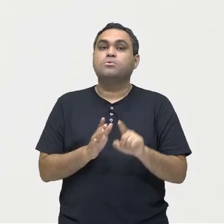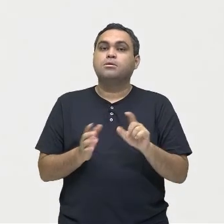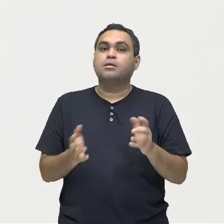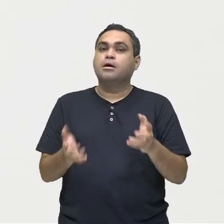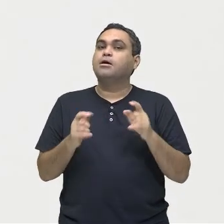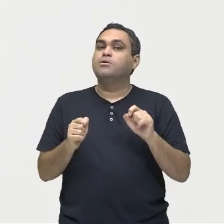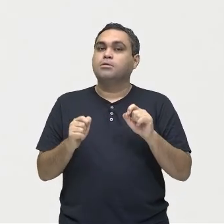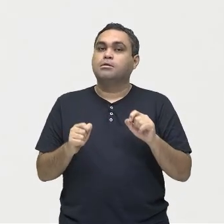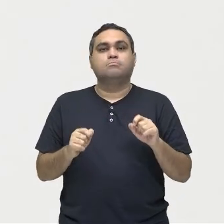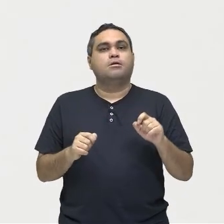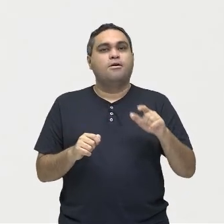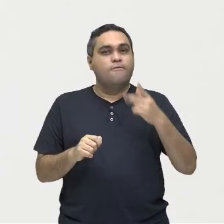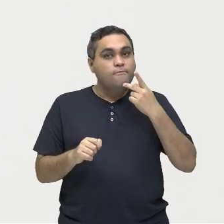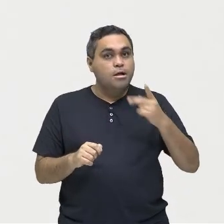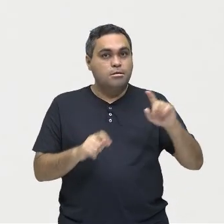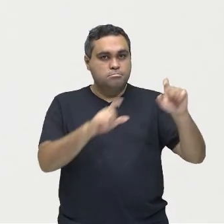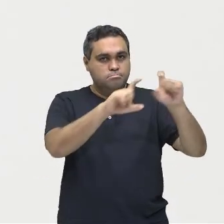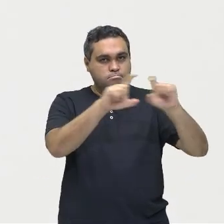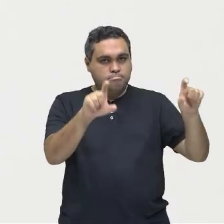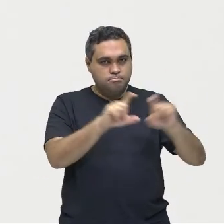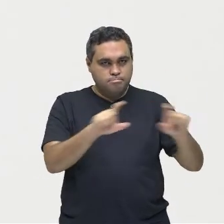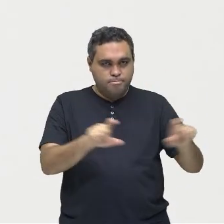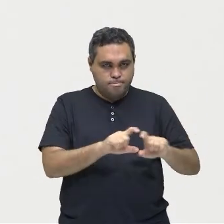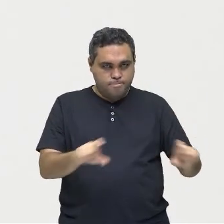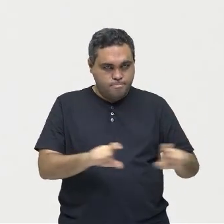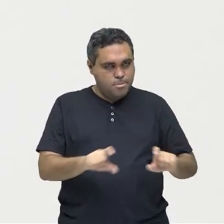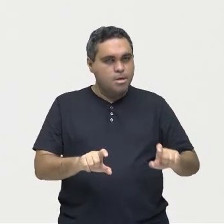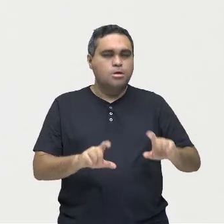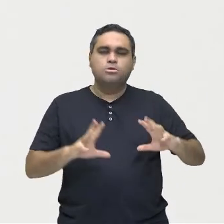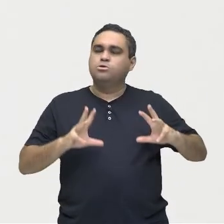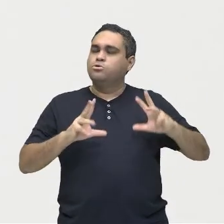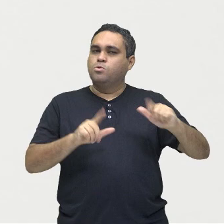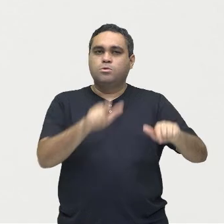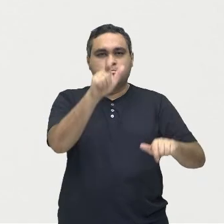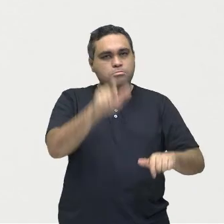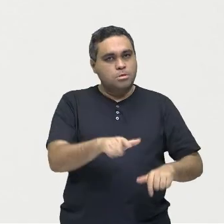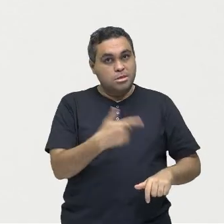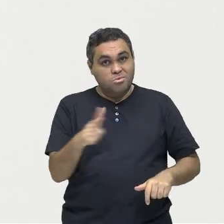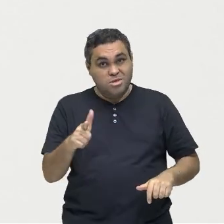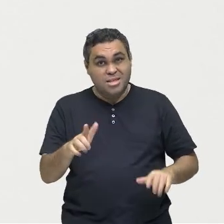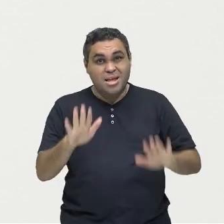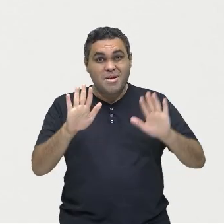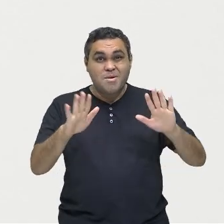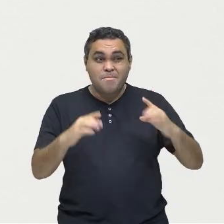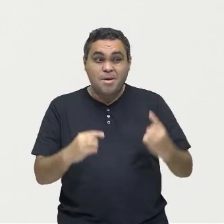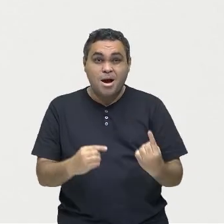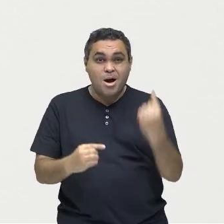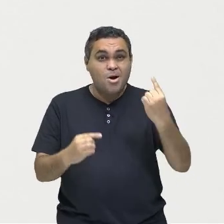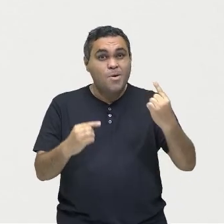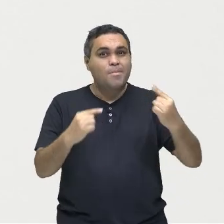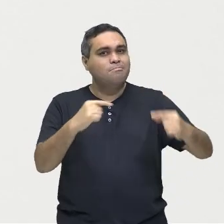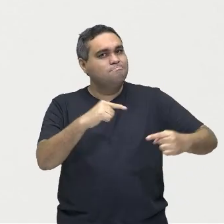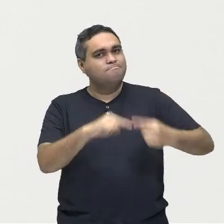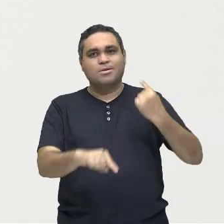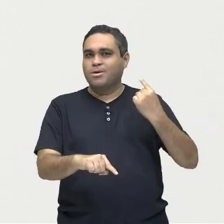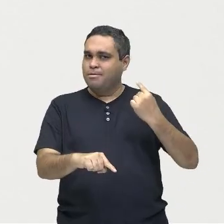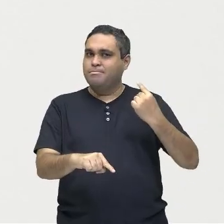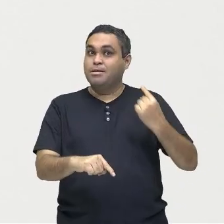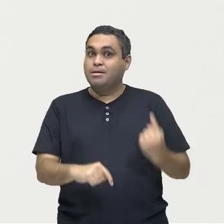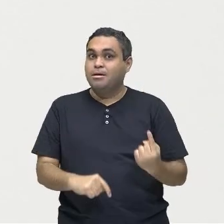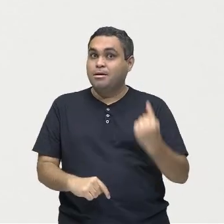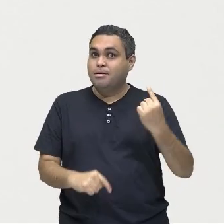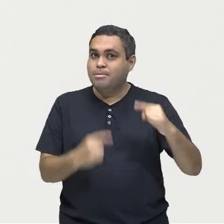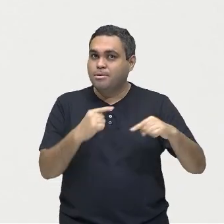diz que todas... as orações abaixo são orações sem sujeito, exceto uma. Já entendemos que exceto